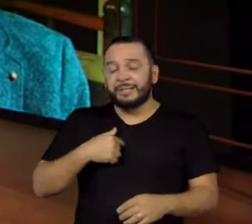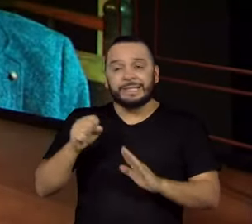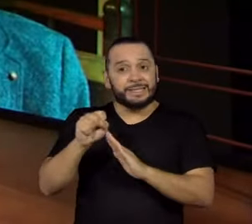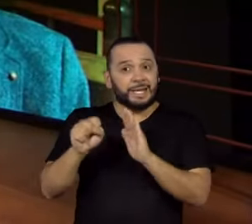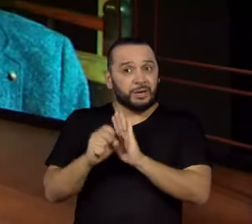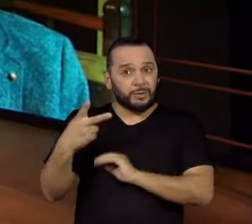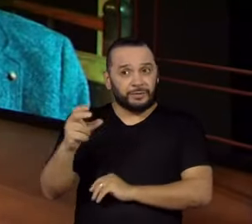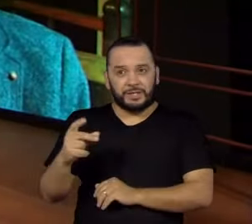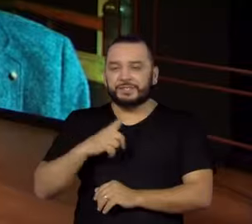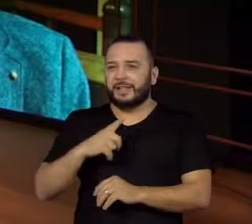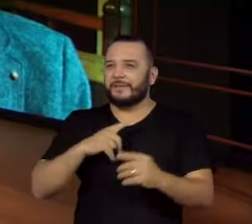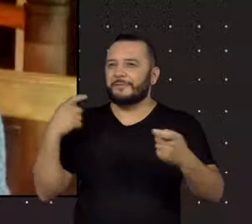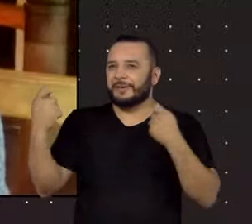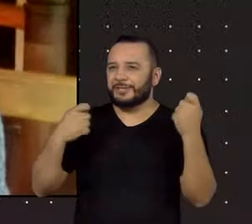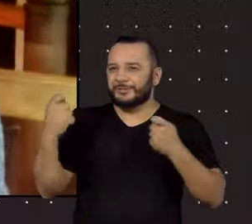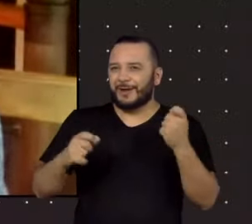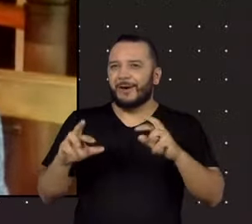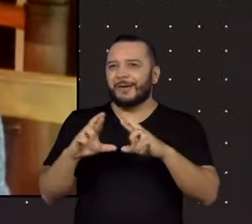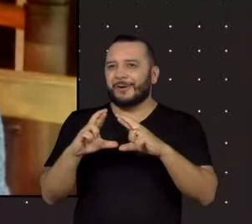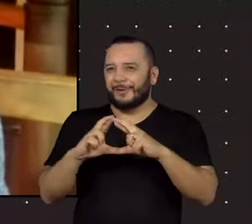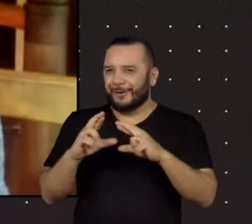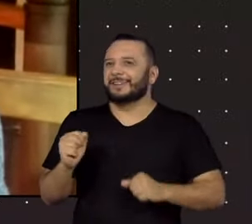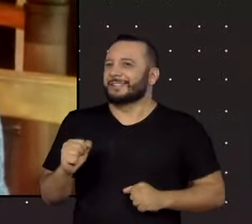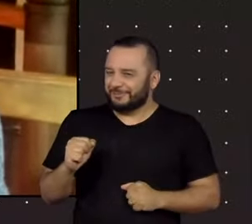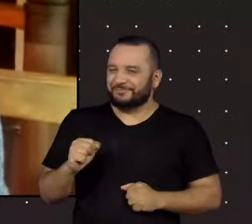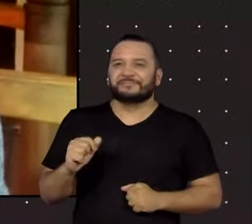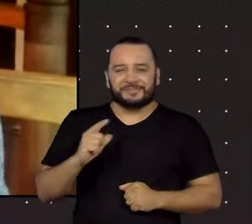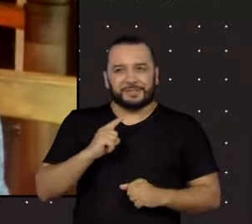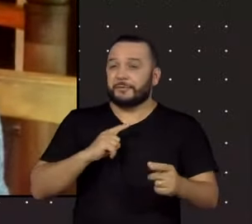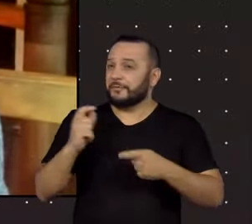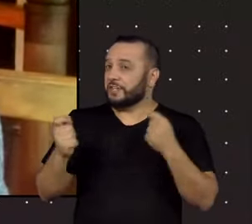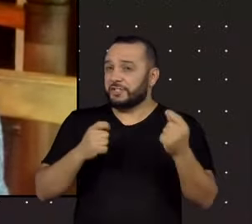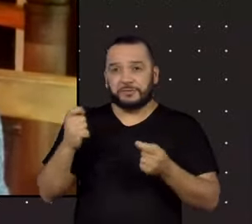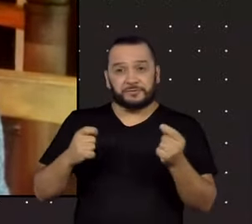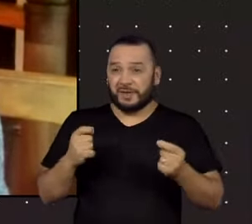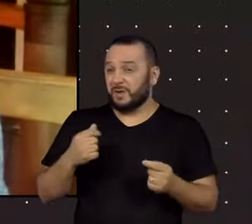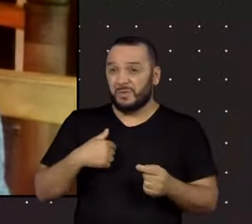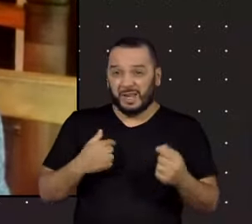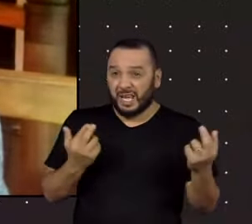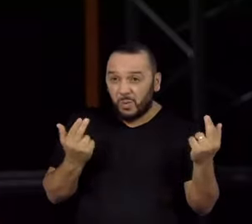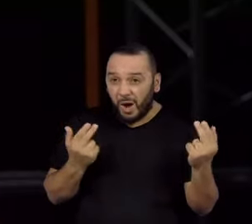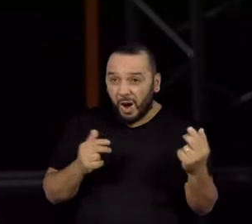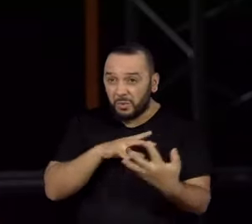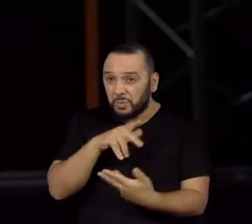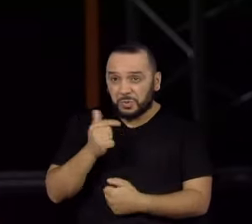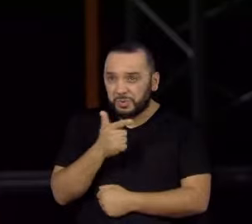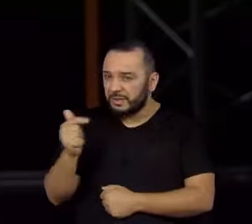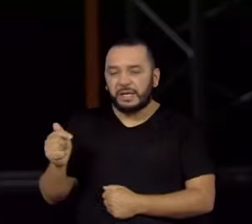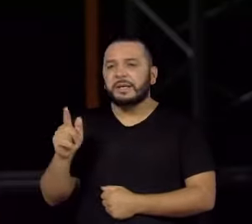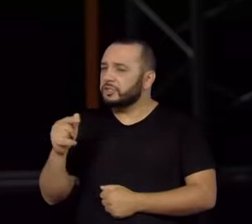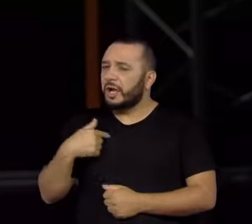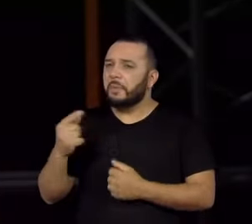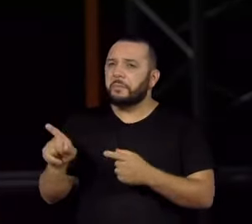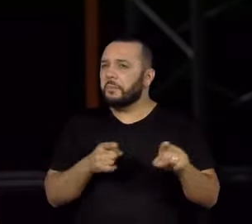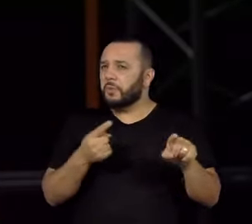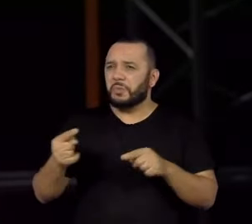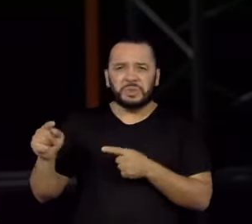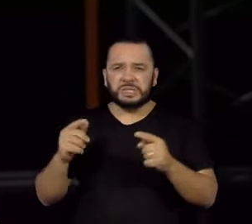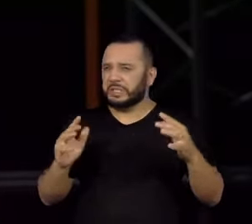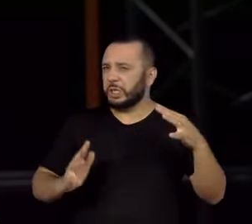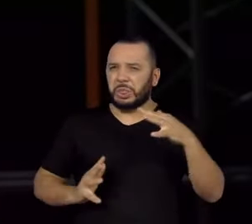Aqueles festivais da Record era uma coisa que realmente não existia nada parecido em nenhuma parte do mundo, porque era a música de mais elevado nível, e quanto mais